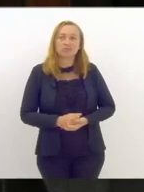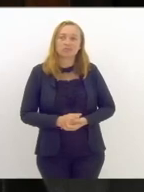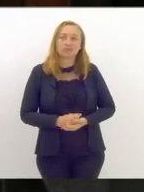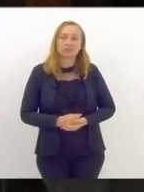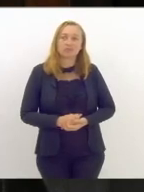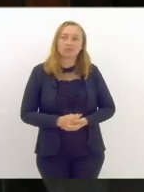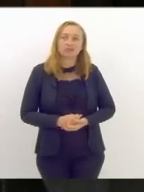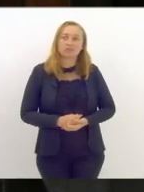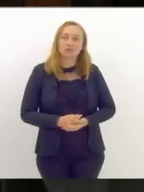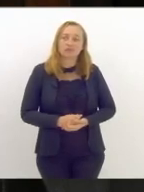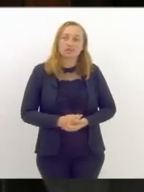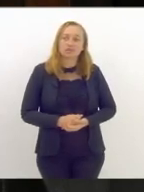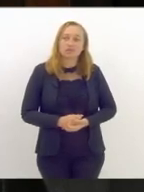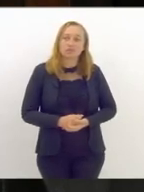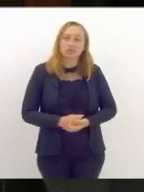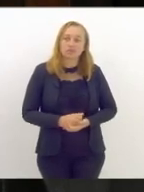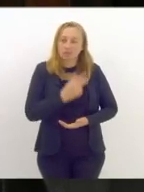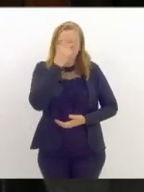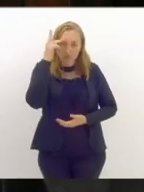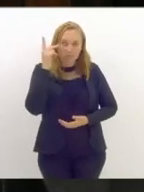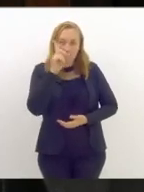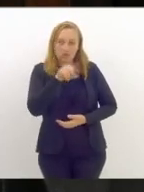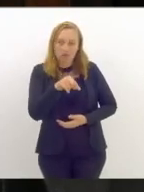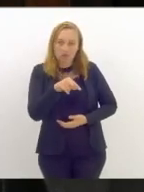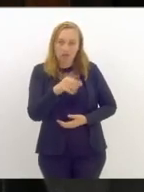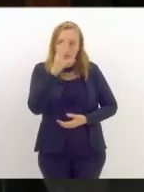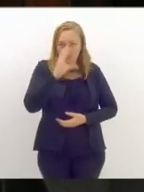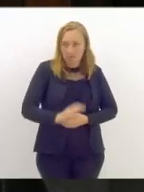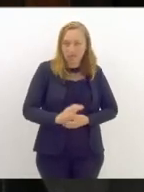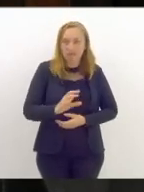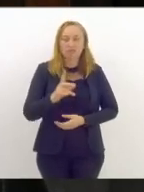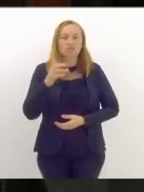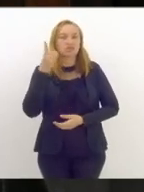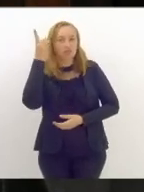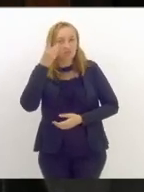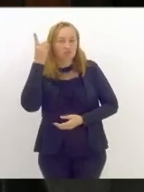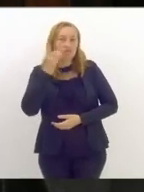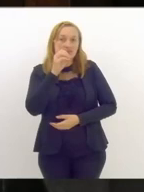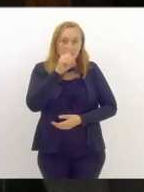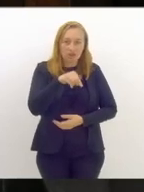pelo exemplo que o senhor foi de cidadão, de parlamentar,